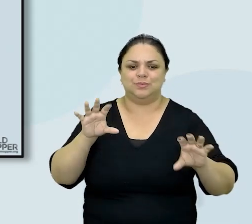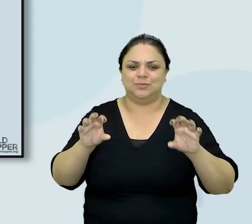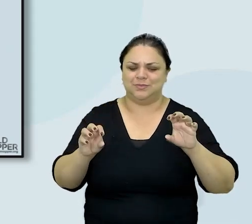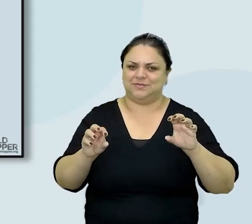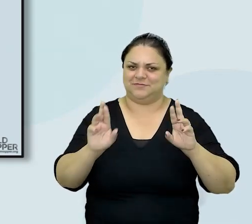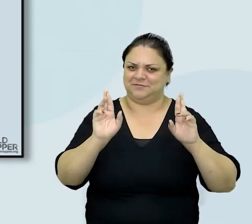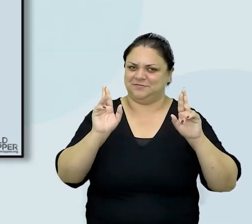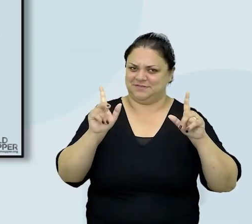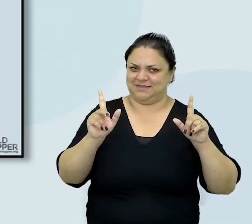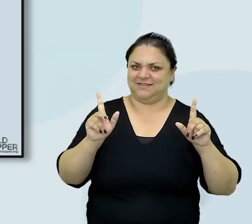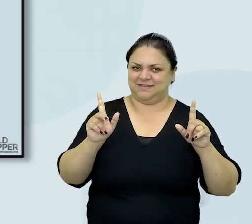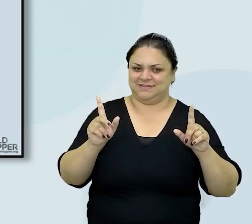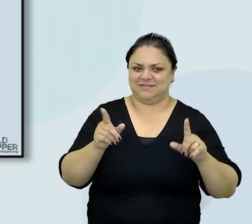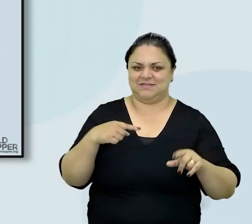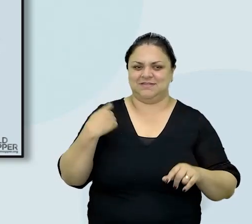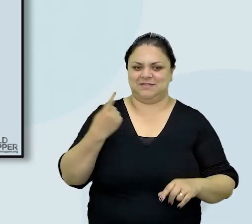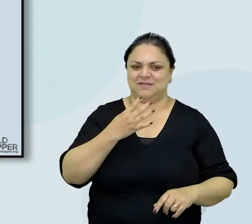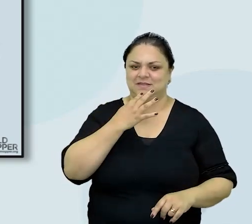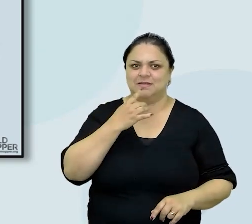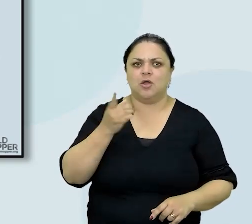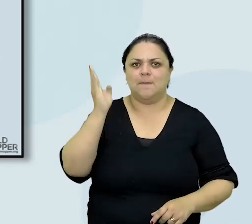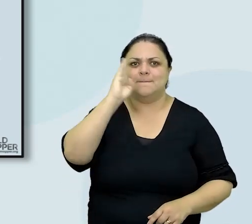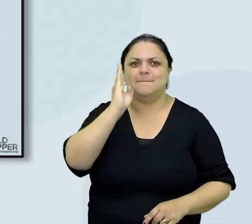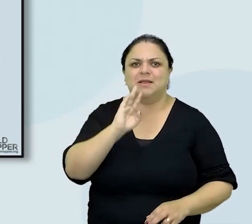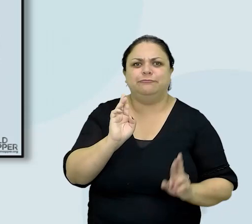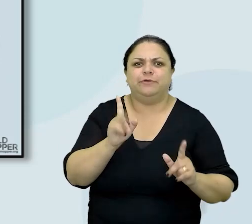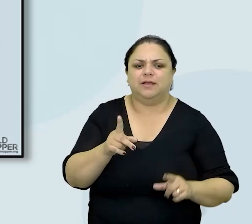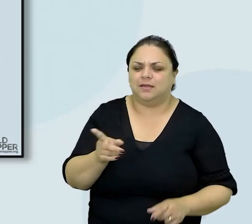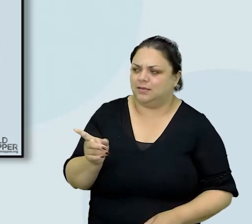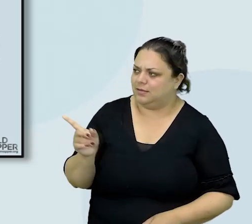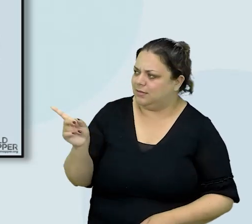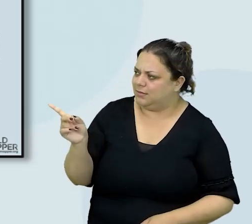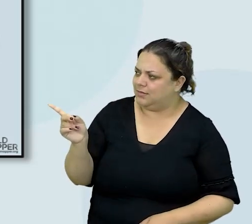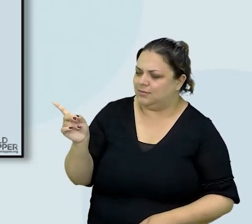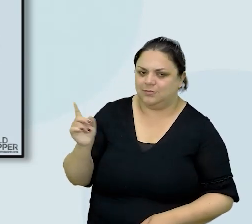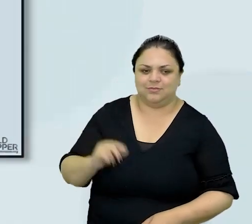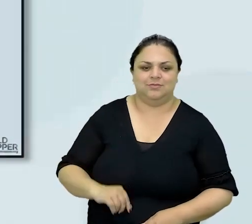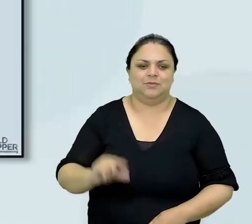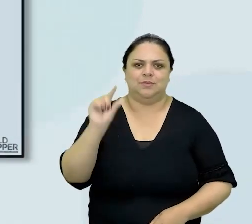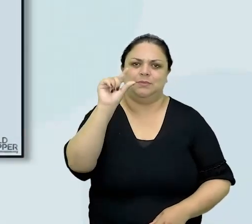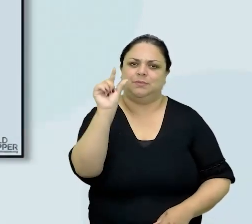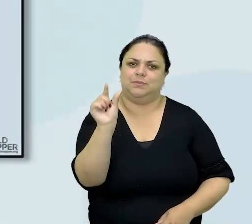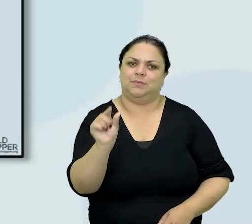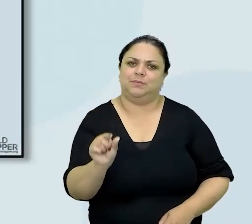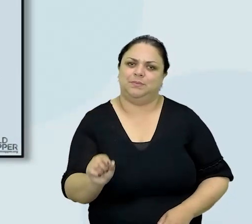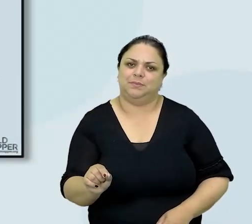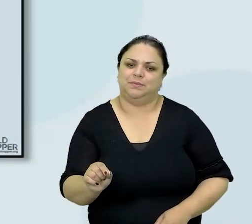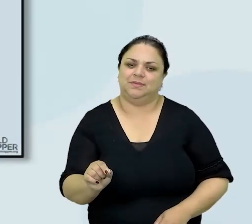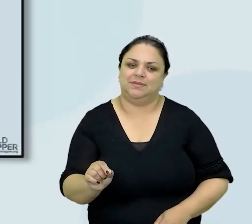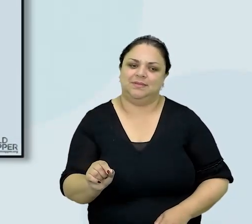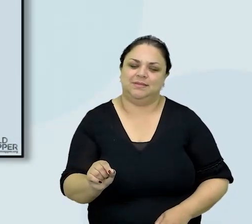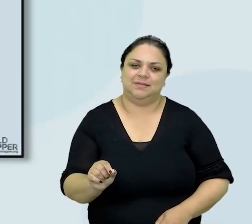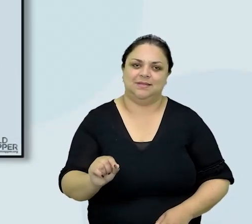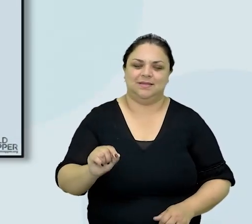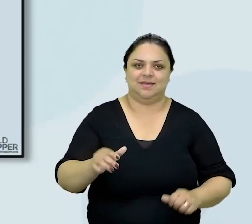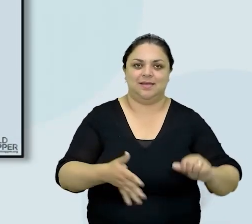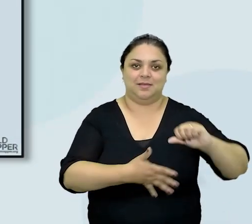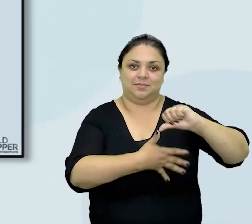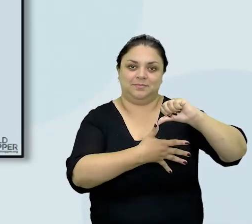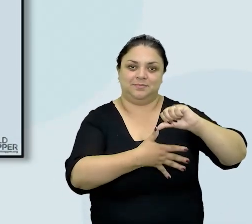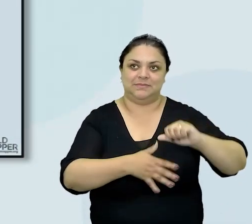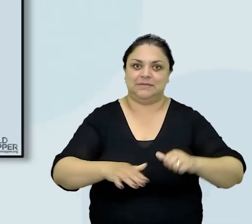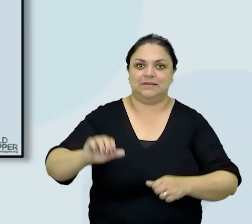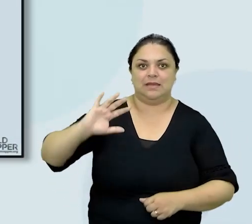nós conhecemos, né? Então ali o Brasil, olha lá o formato do Brasil como está diferente da América do Sul, da América do Norte,